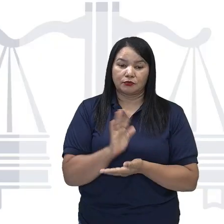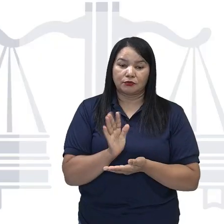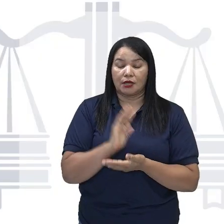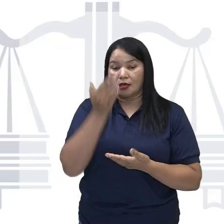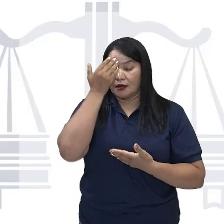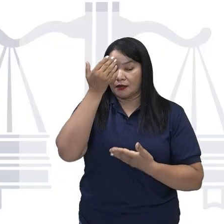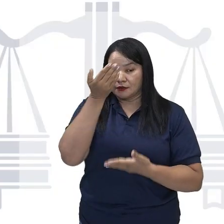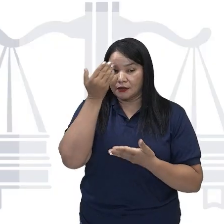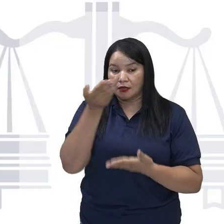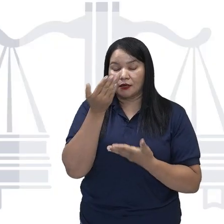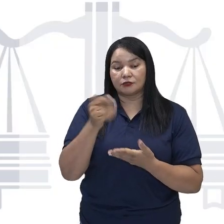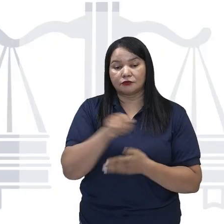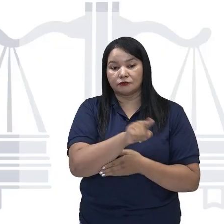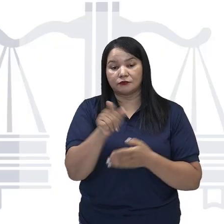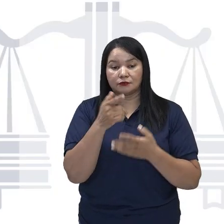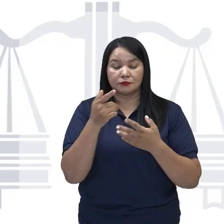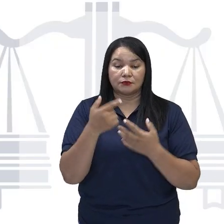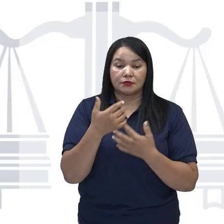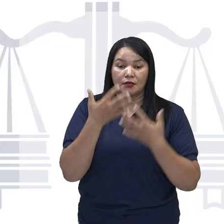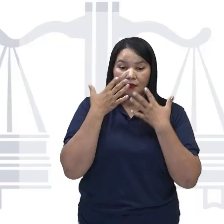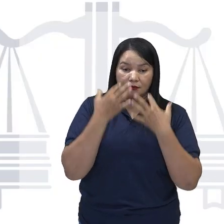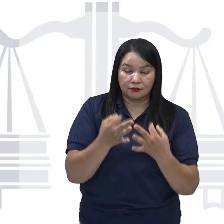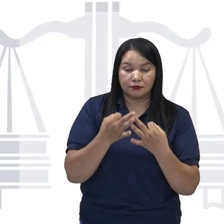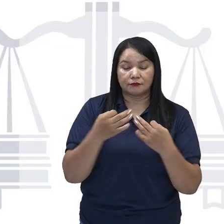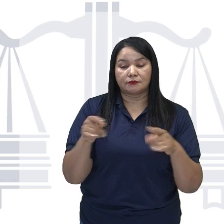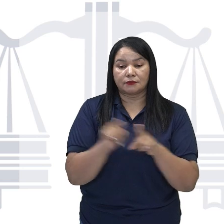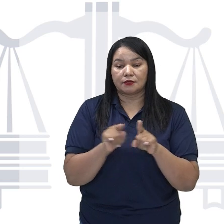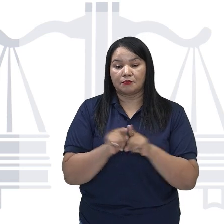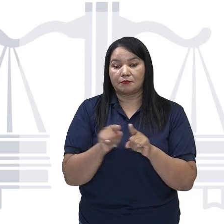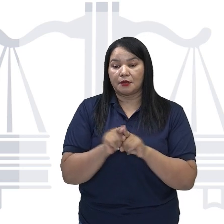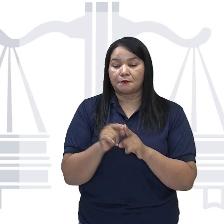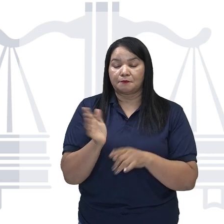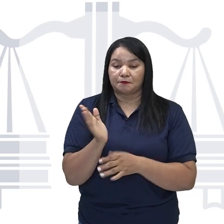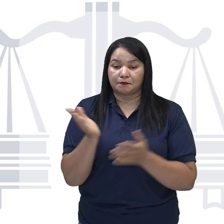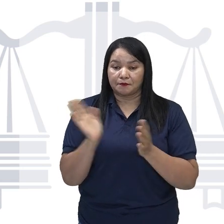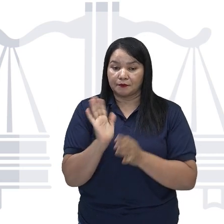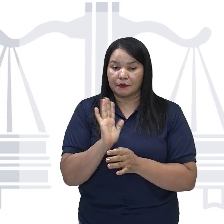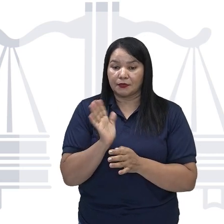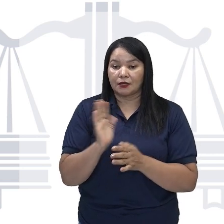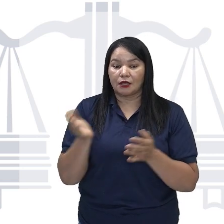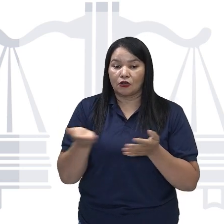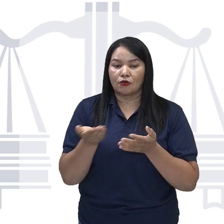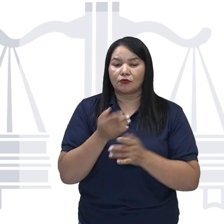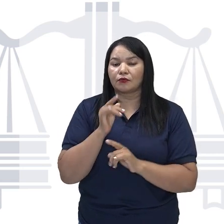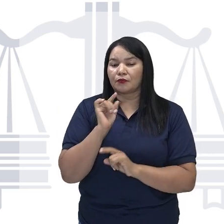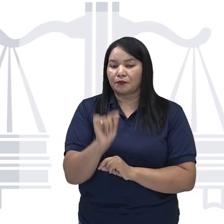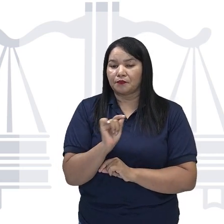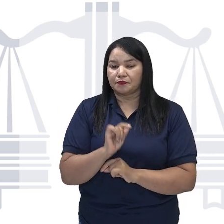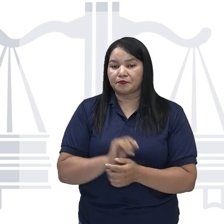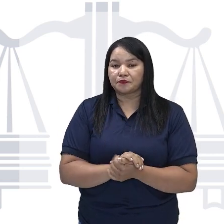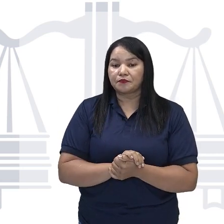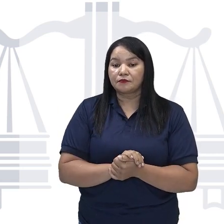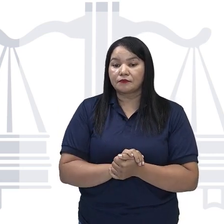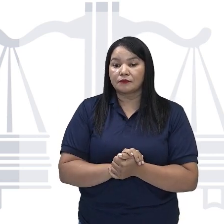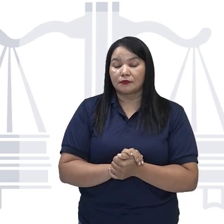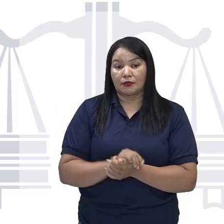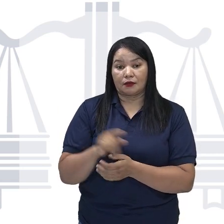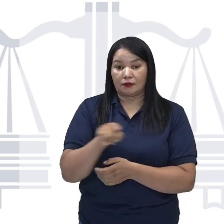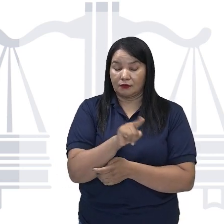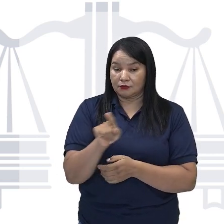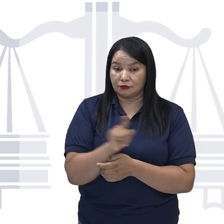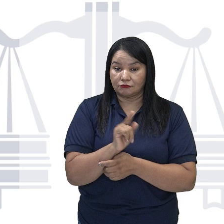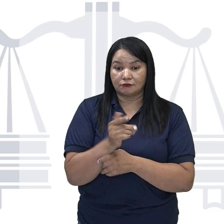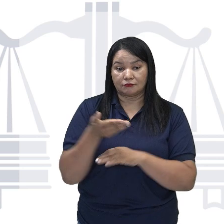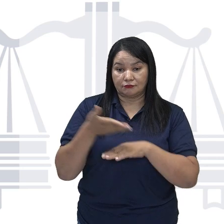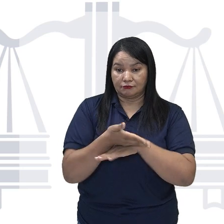agradece muito a atenção, né? Tá aí nossa despedida, né? A gente conta sempre com a colaboração de todo mundo,